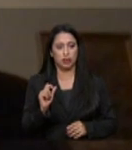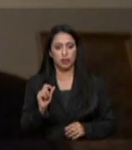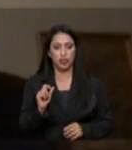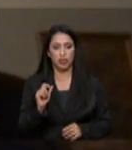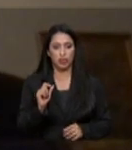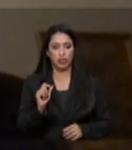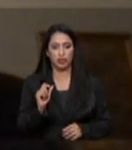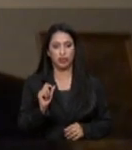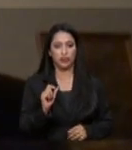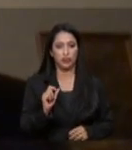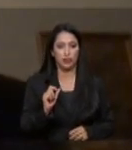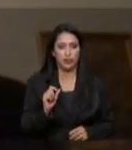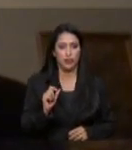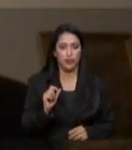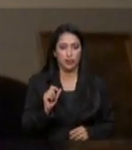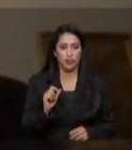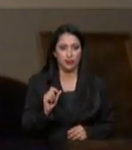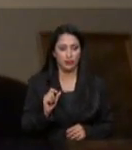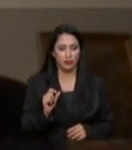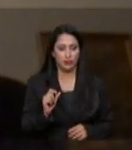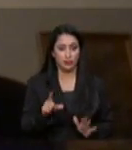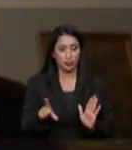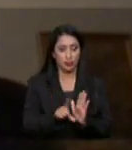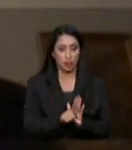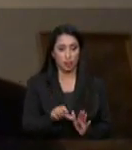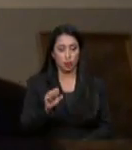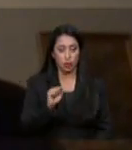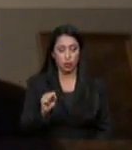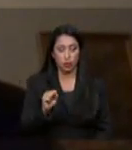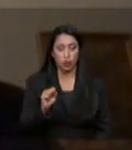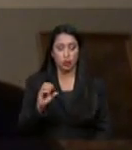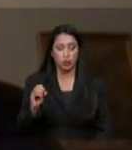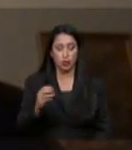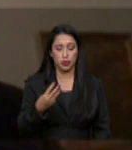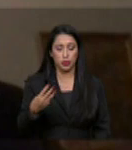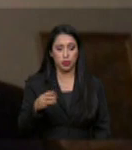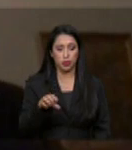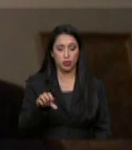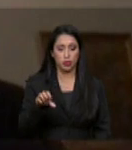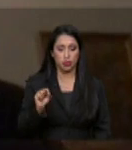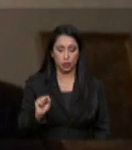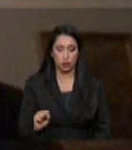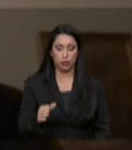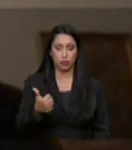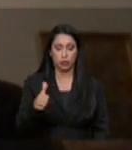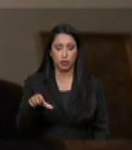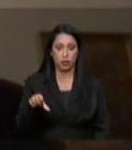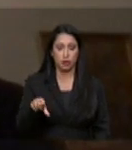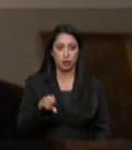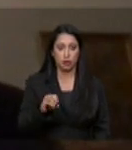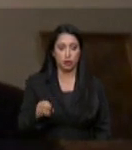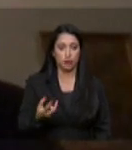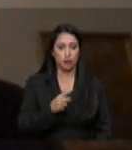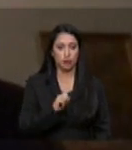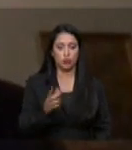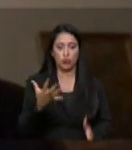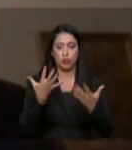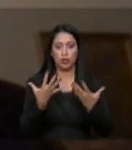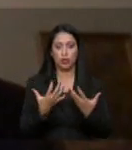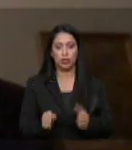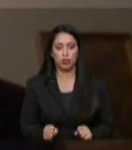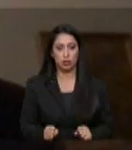base e na fase do artigo 10 da lei 8.038 de 1990 e o rejeito